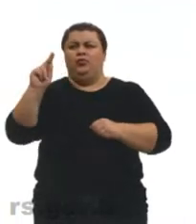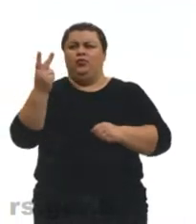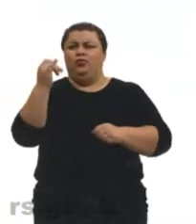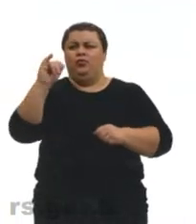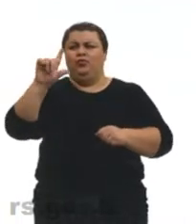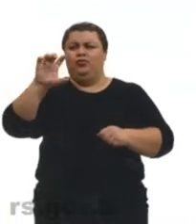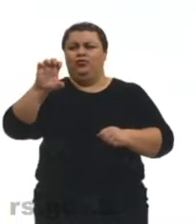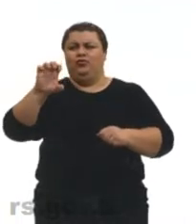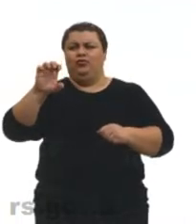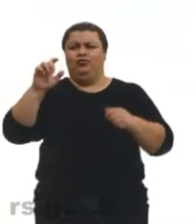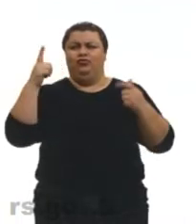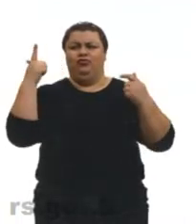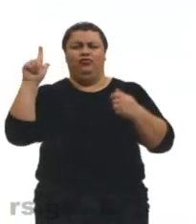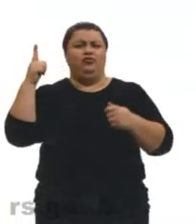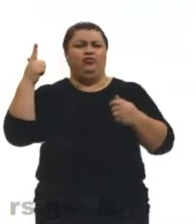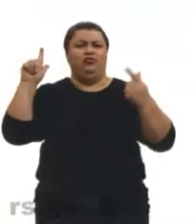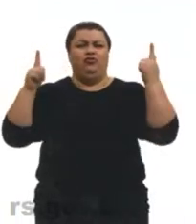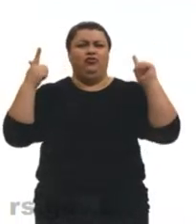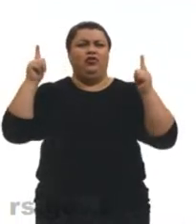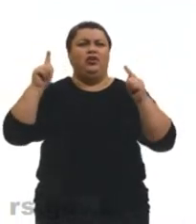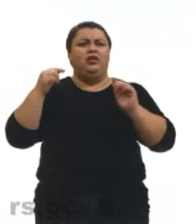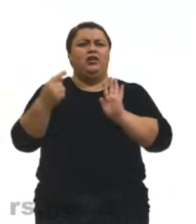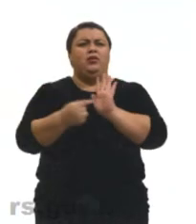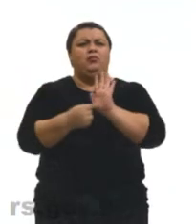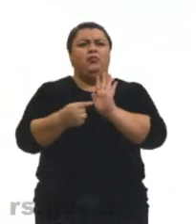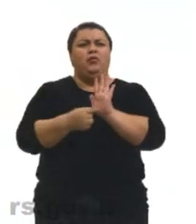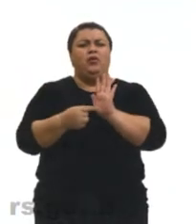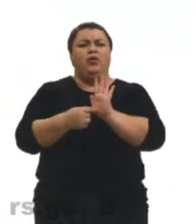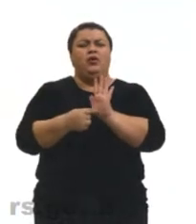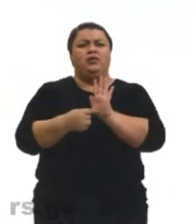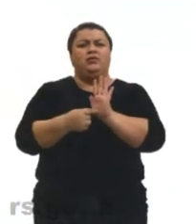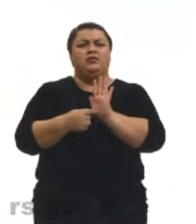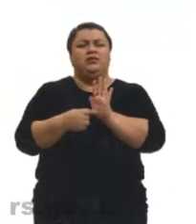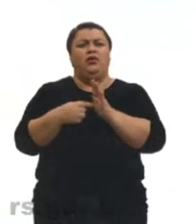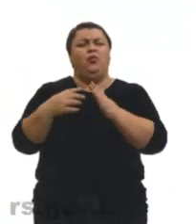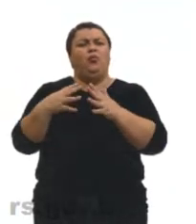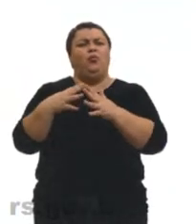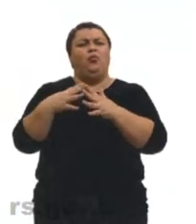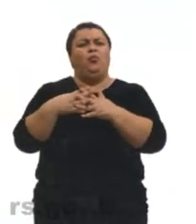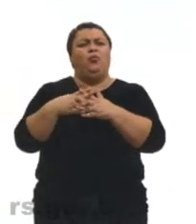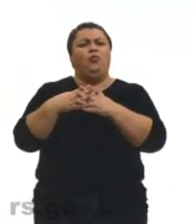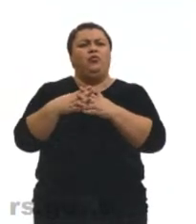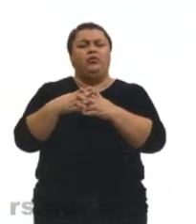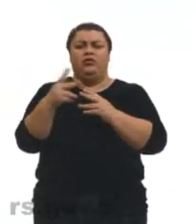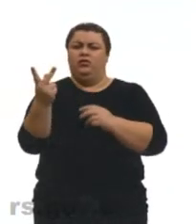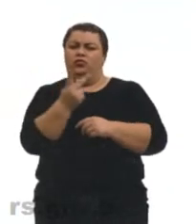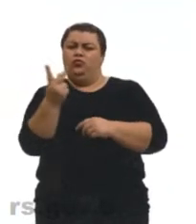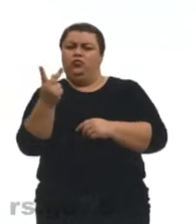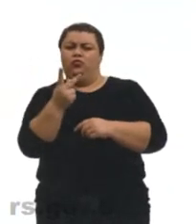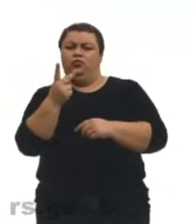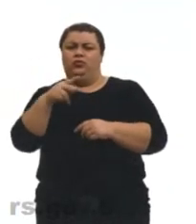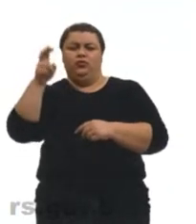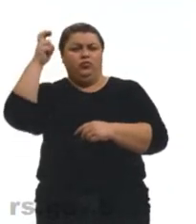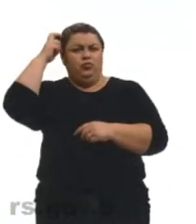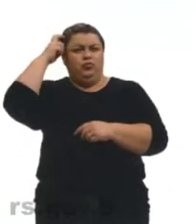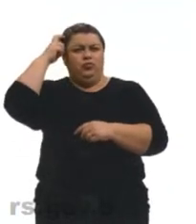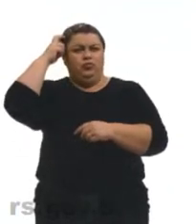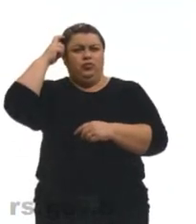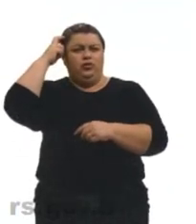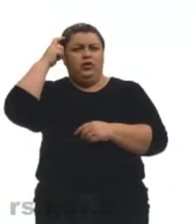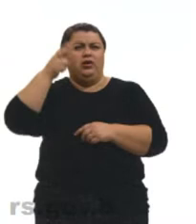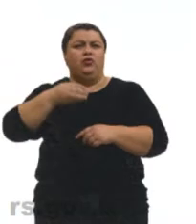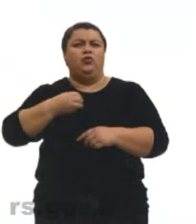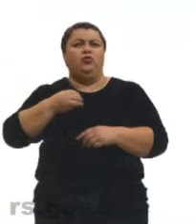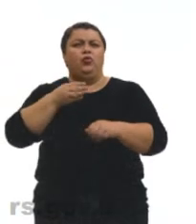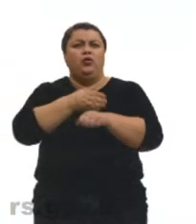1970 a imagem expressa um conflito entre duas culturas e sua entre culturas e sua